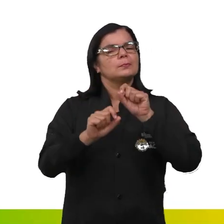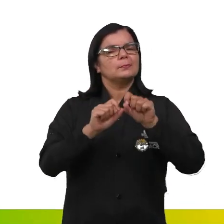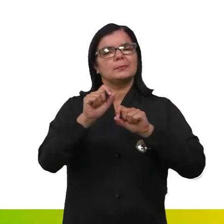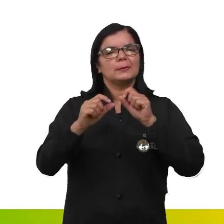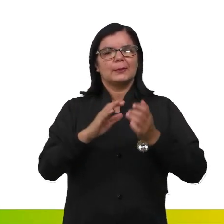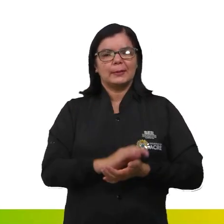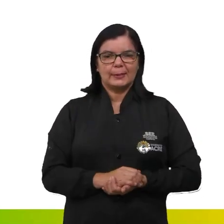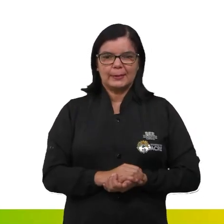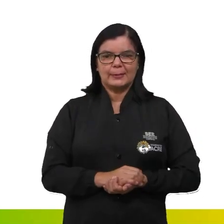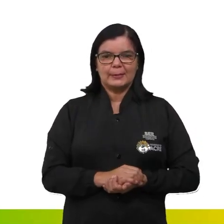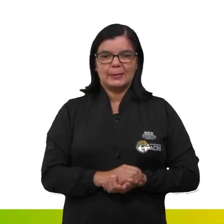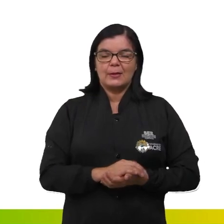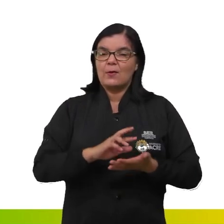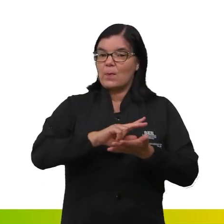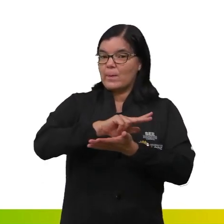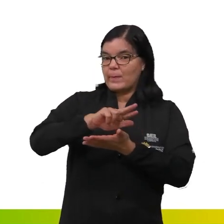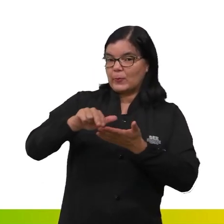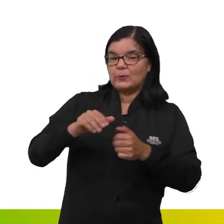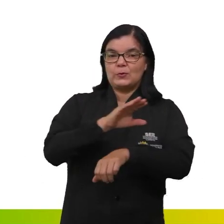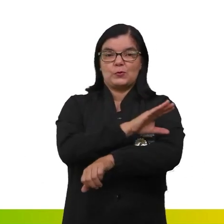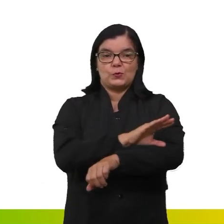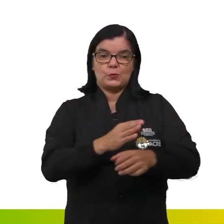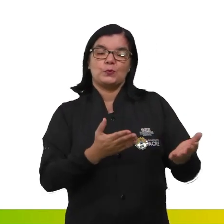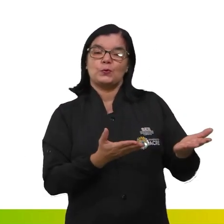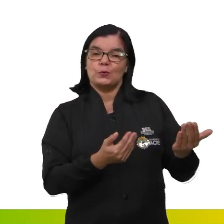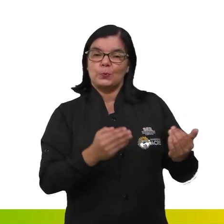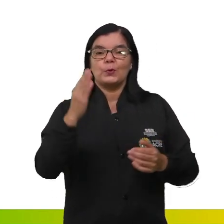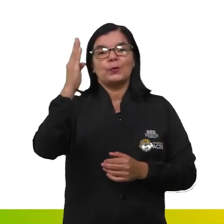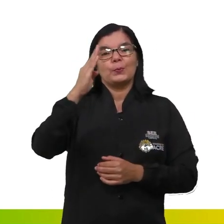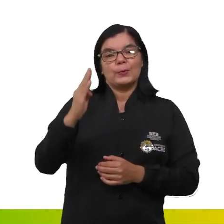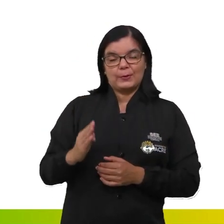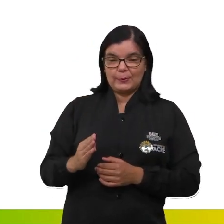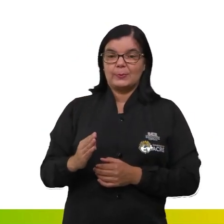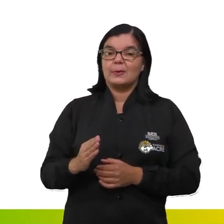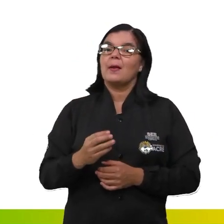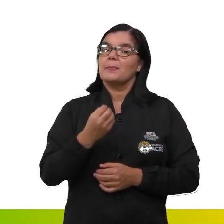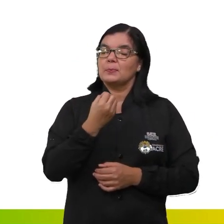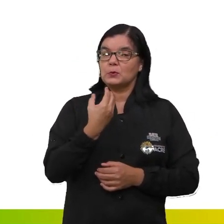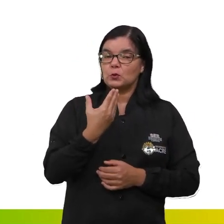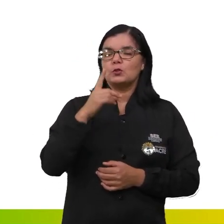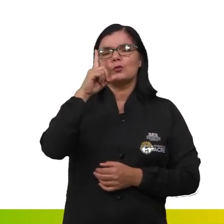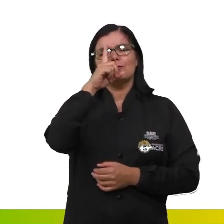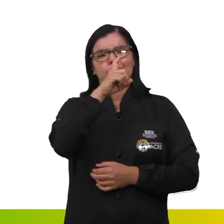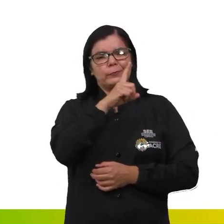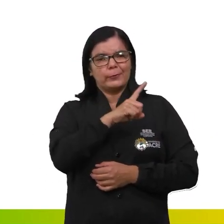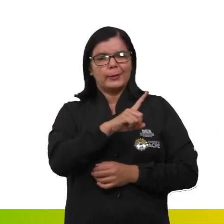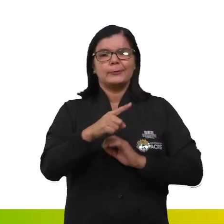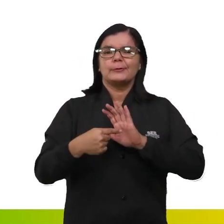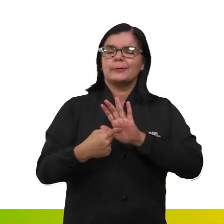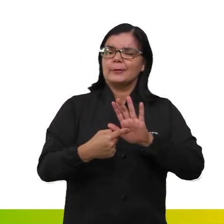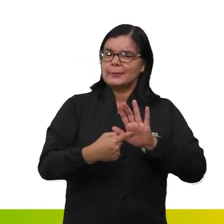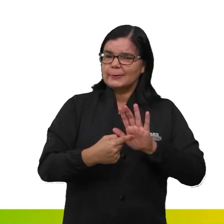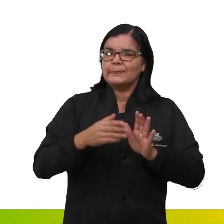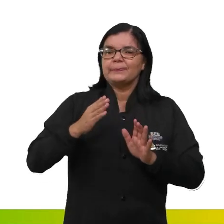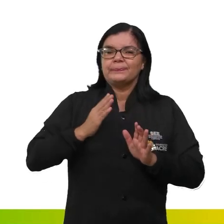seguinte: o multiculturalismo juvenil no Brasil é um fenômeno dinâmico e complexo, que reflete a